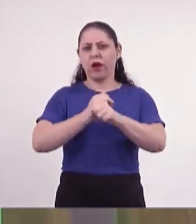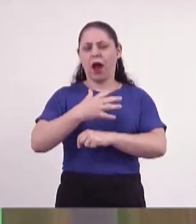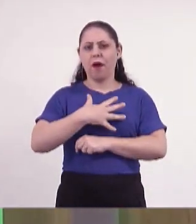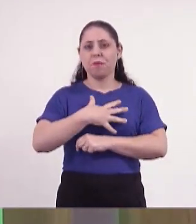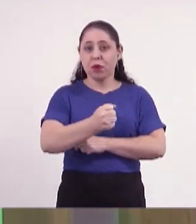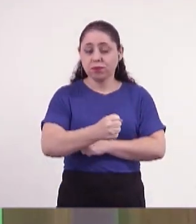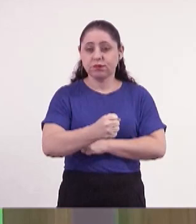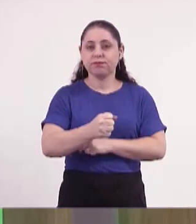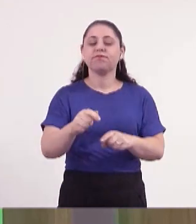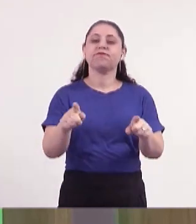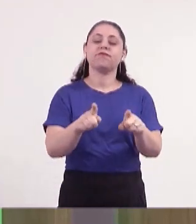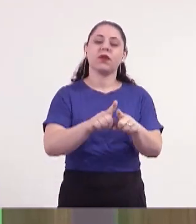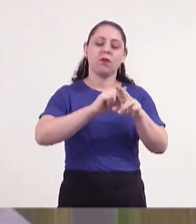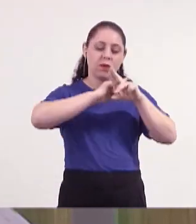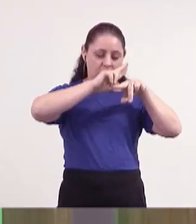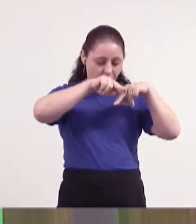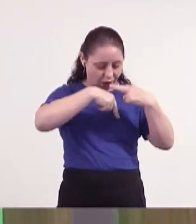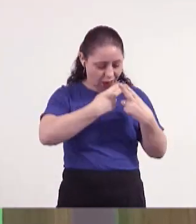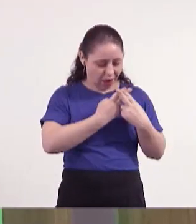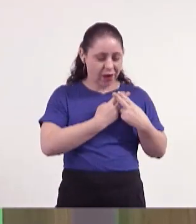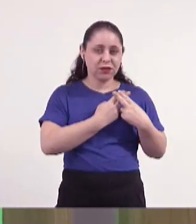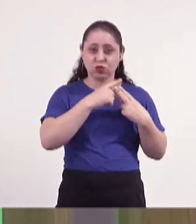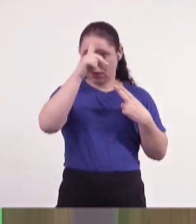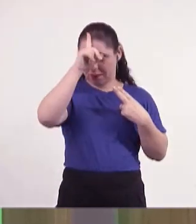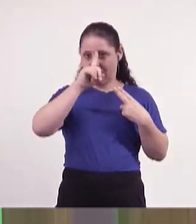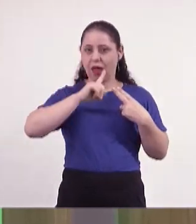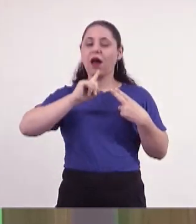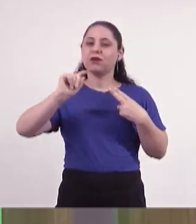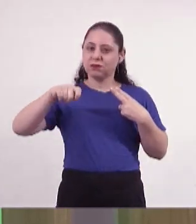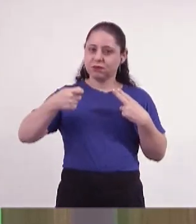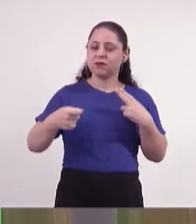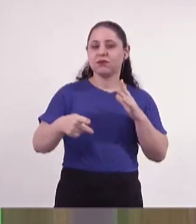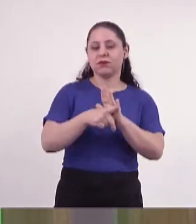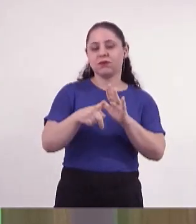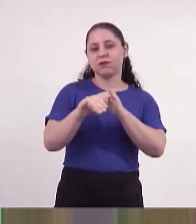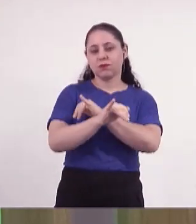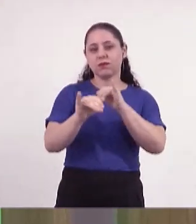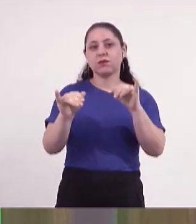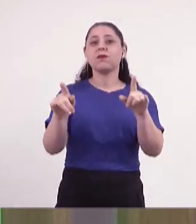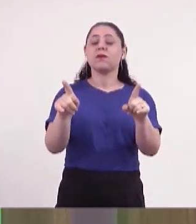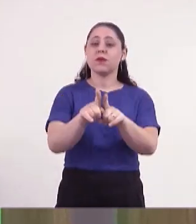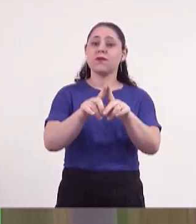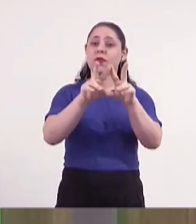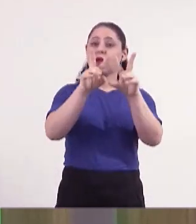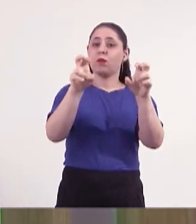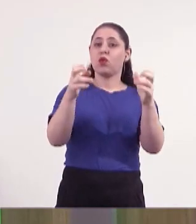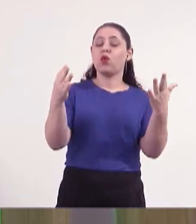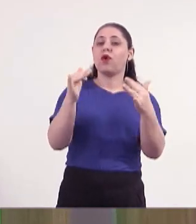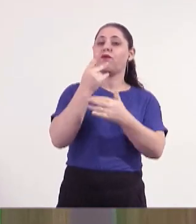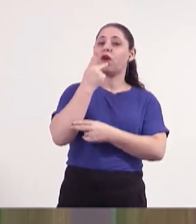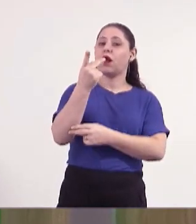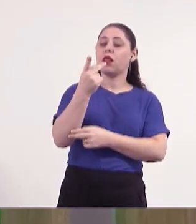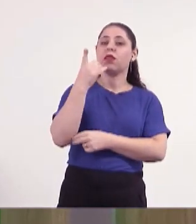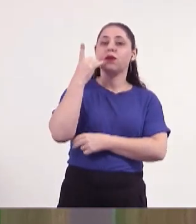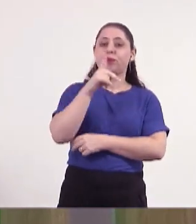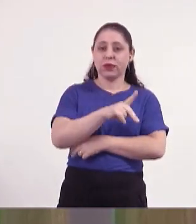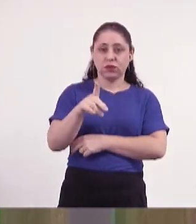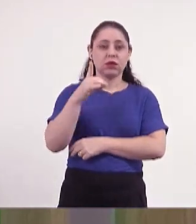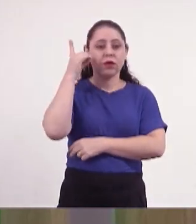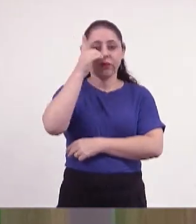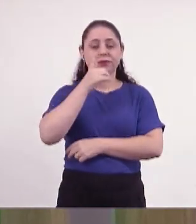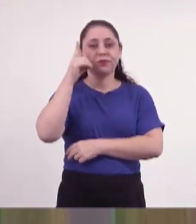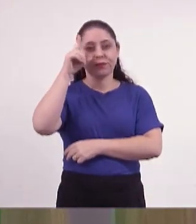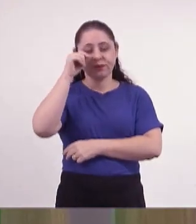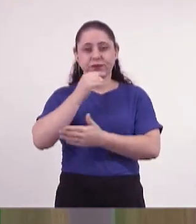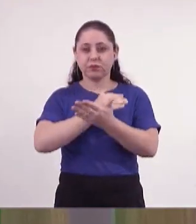ao Suicídio, né? E o laço amarelo é um dos símbolos dessa campanha. E esse, inclusive, foi o tema de um pronunciamento do presidente Gerson